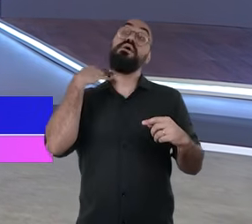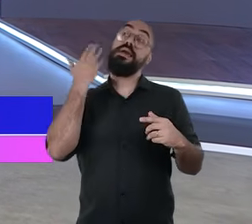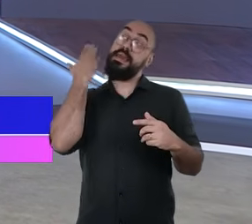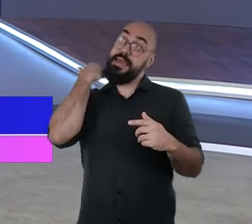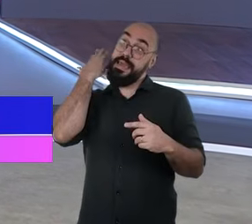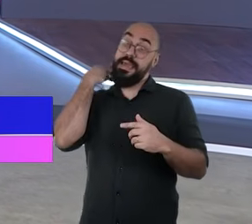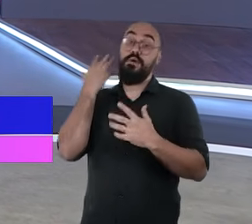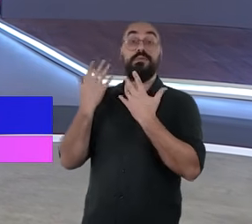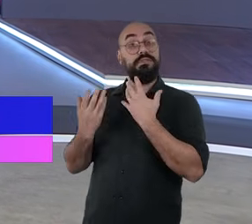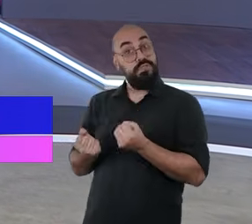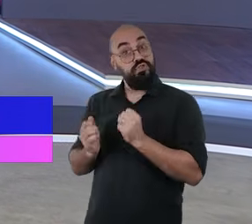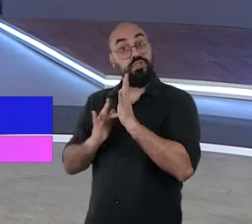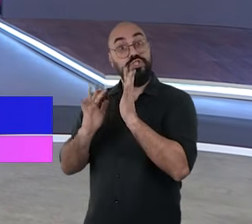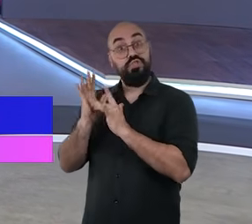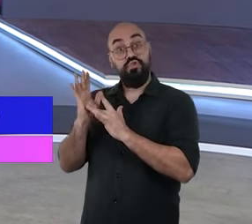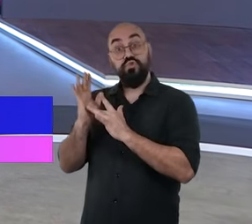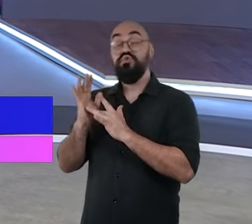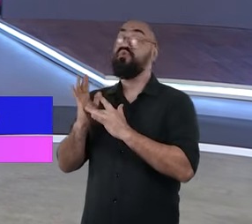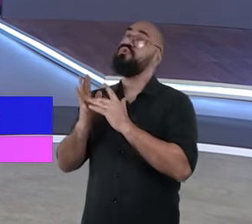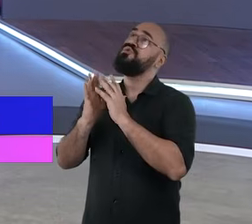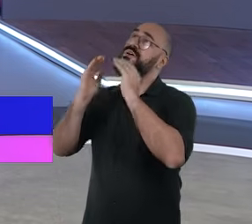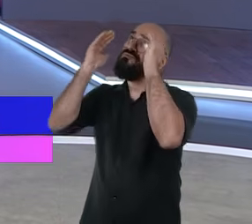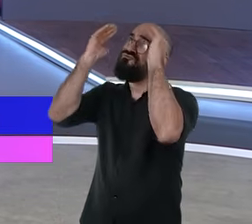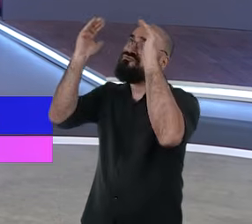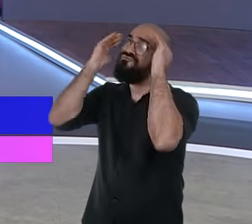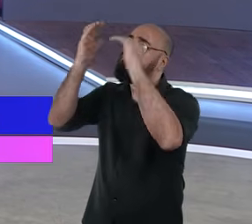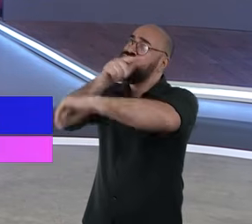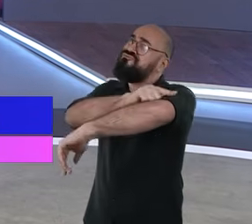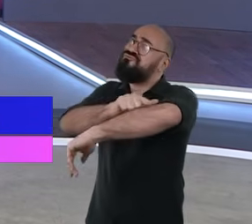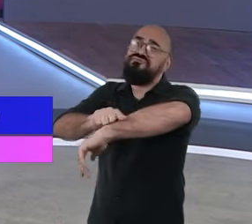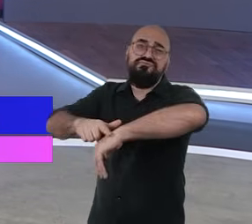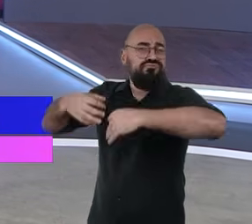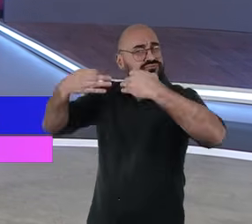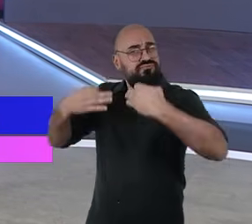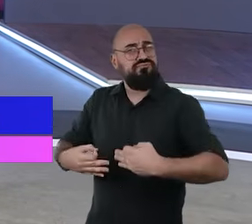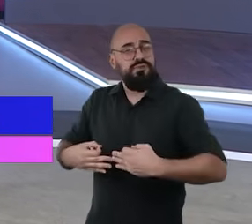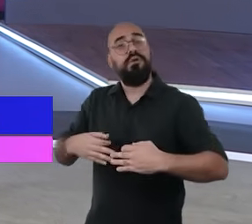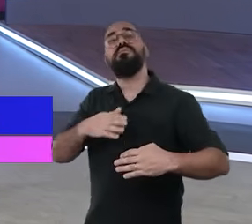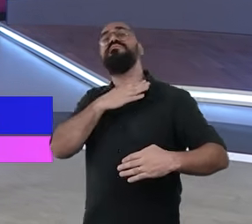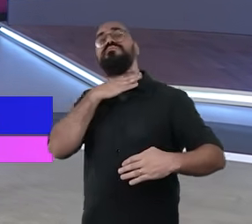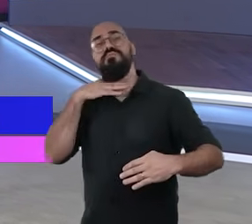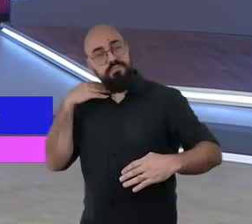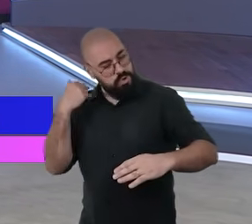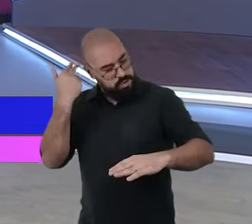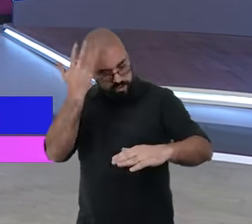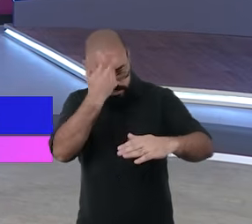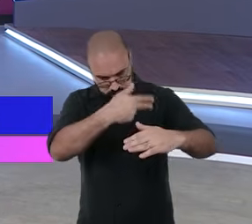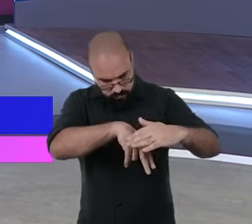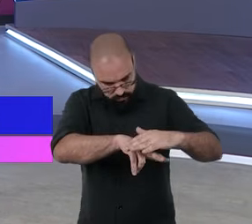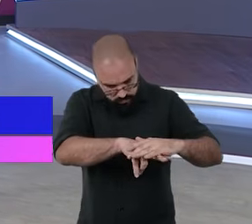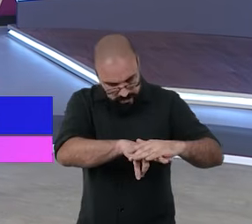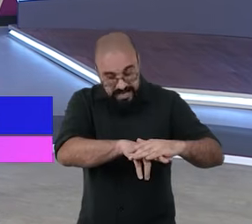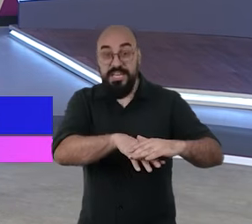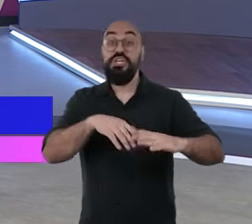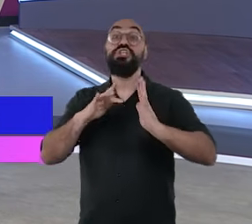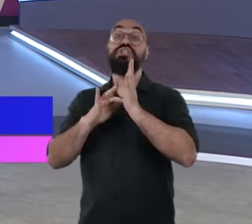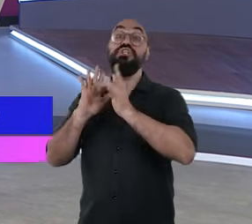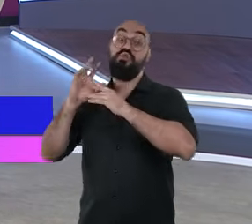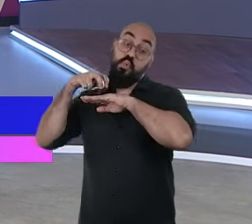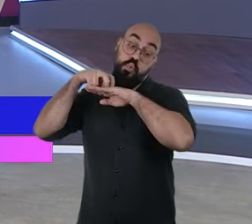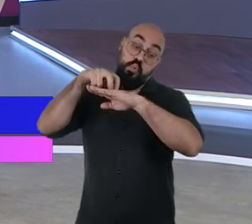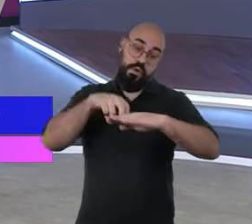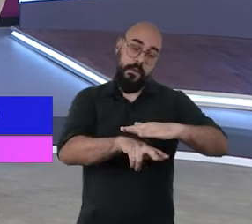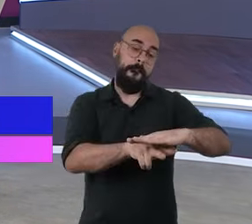então ressuscitam, recobram a vida no momento da volta de Cristo Jesus. Então, o começo do milênio é marcado por